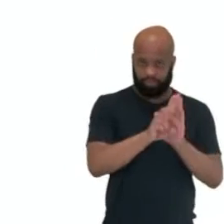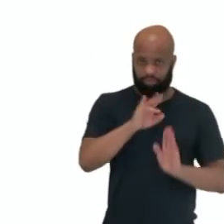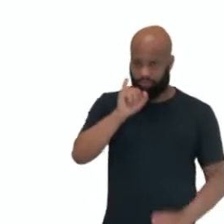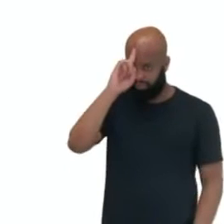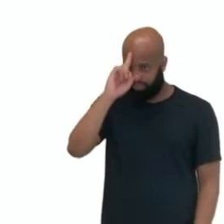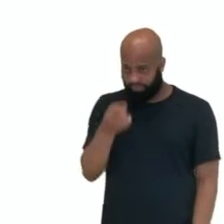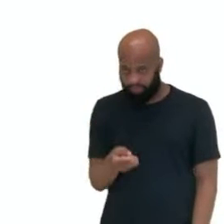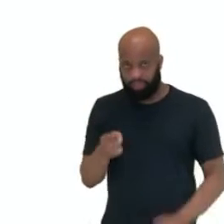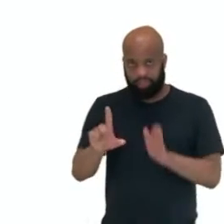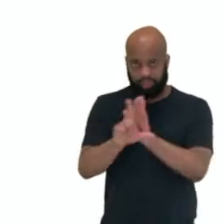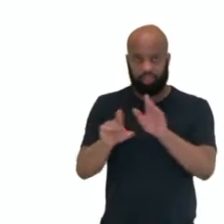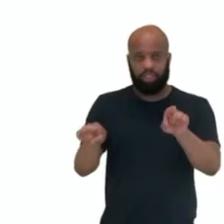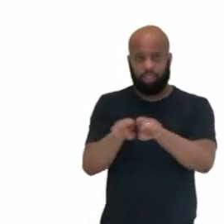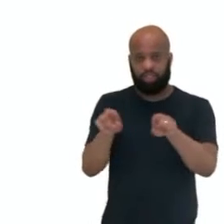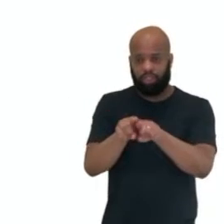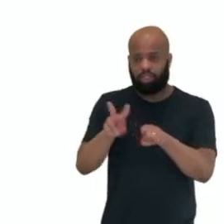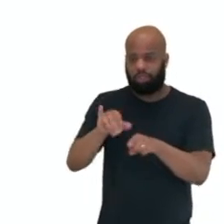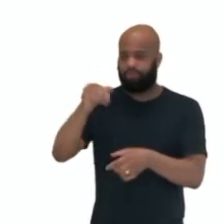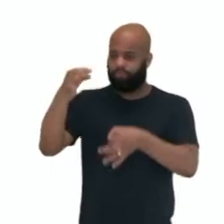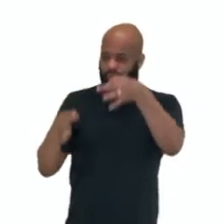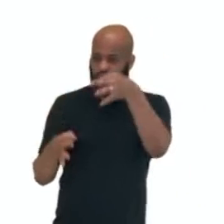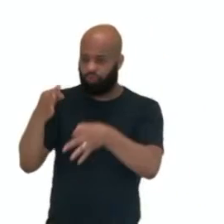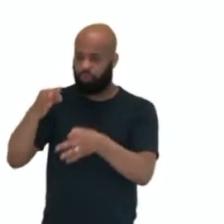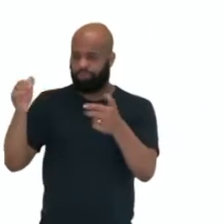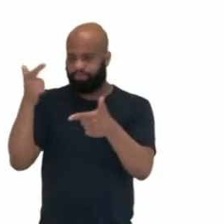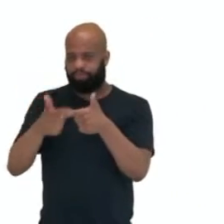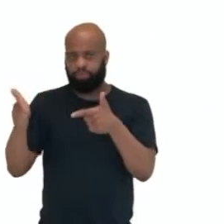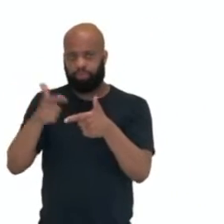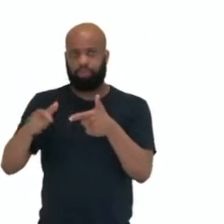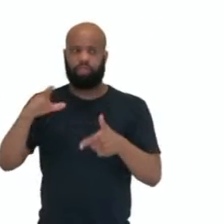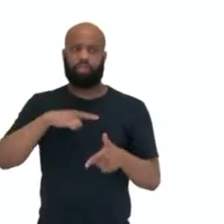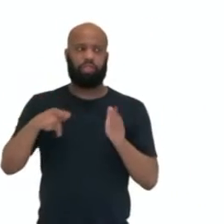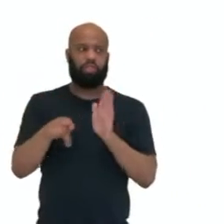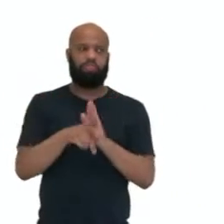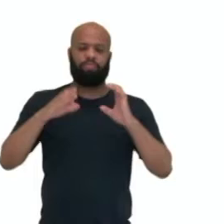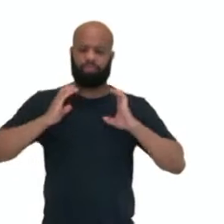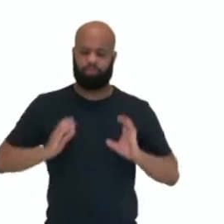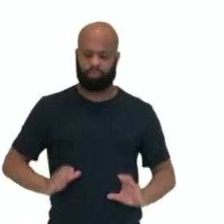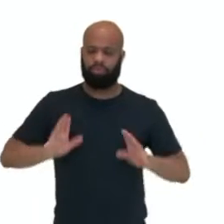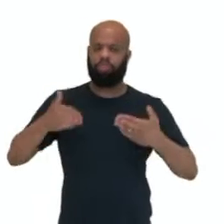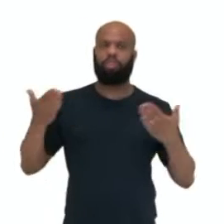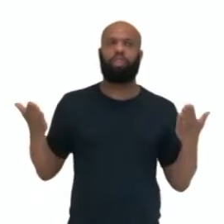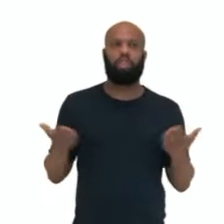a sua execução e o de julgar os conflitos entre os cidadãos. Então aqui